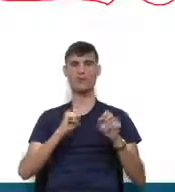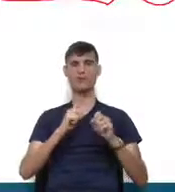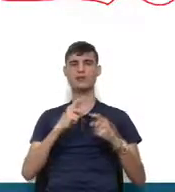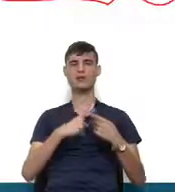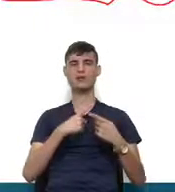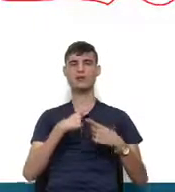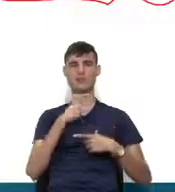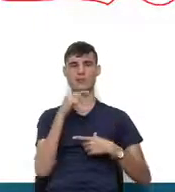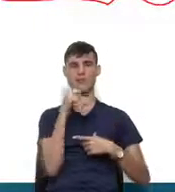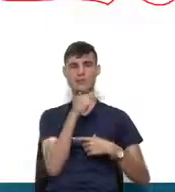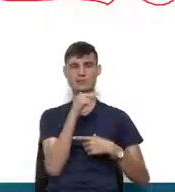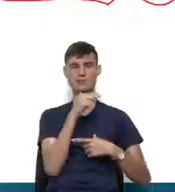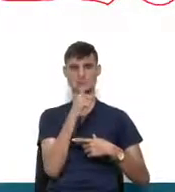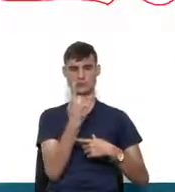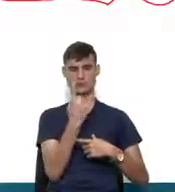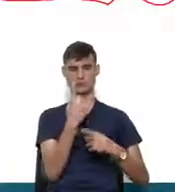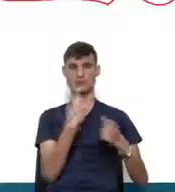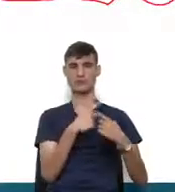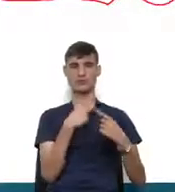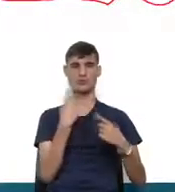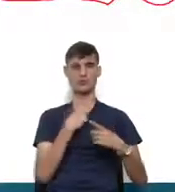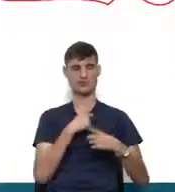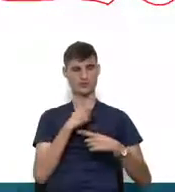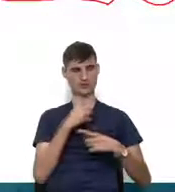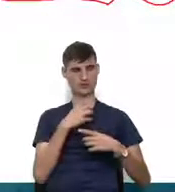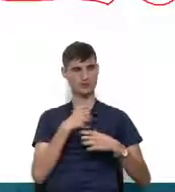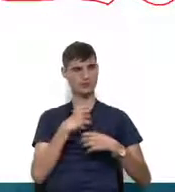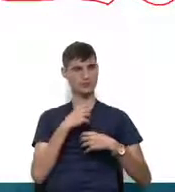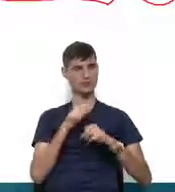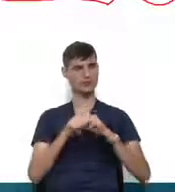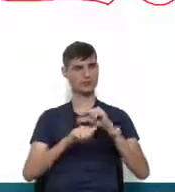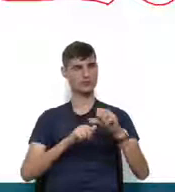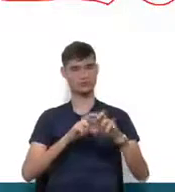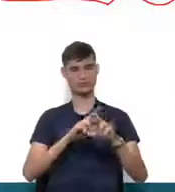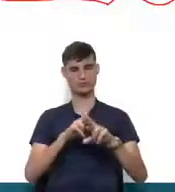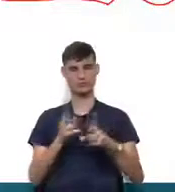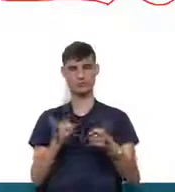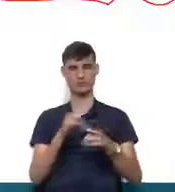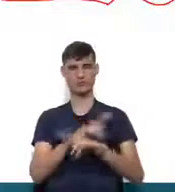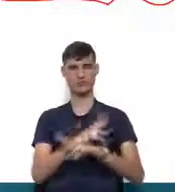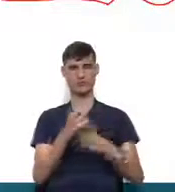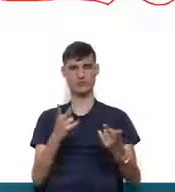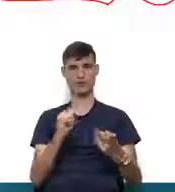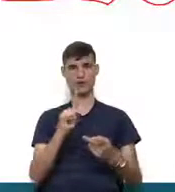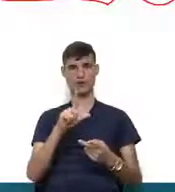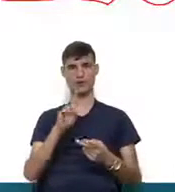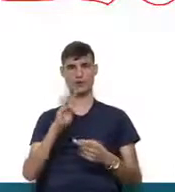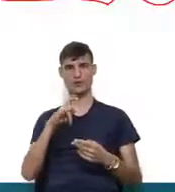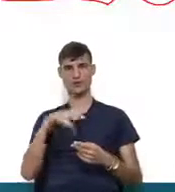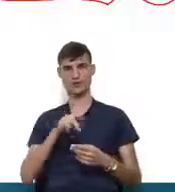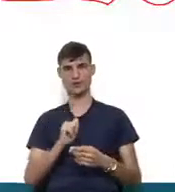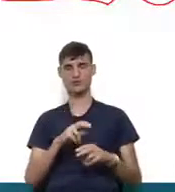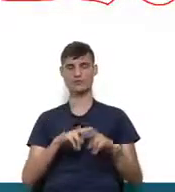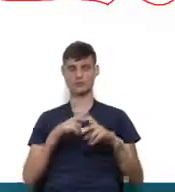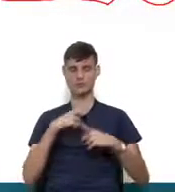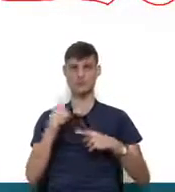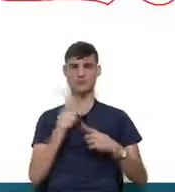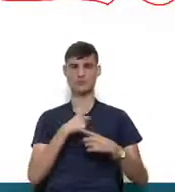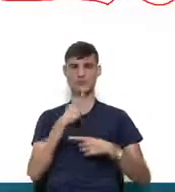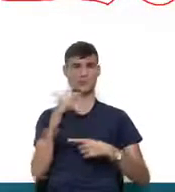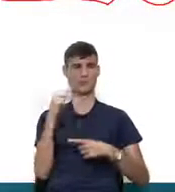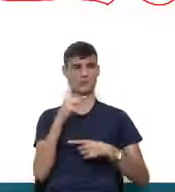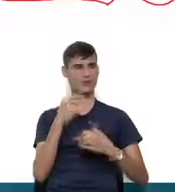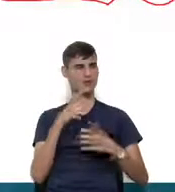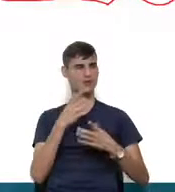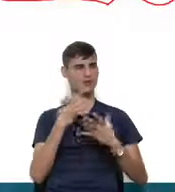esse menos aqui? Porque nós temos uma série alternada, tá? Por isso, então, do nosso menos. E se eu